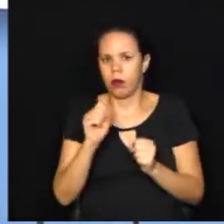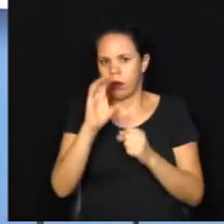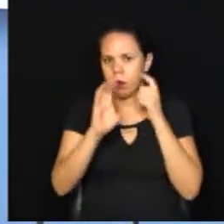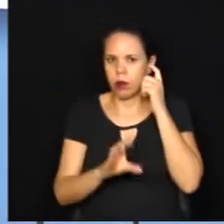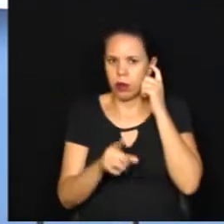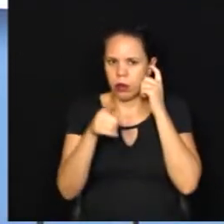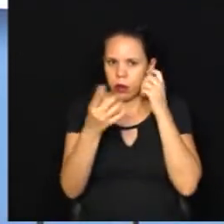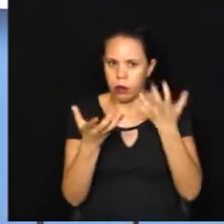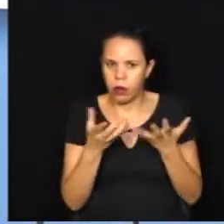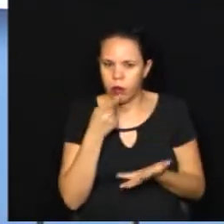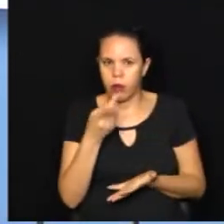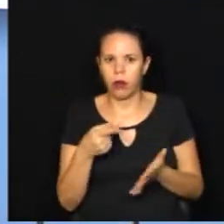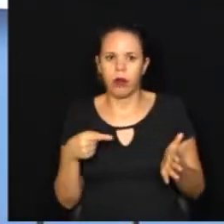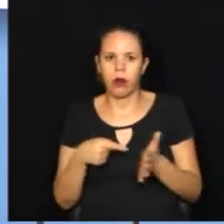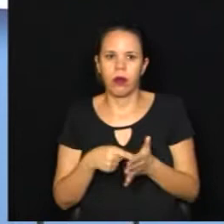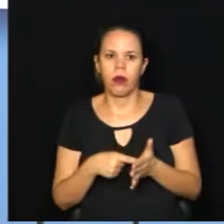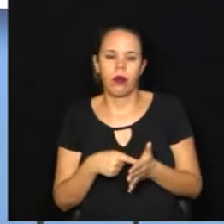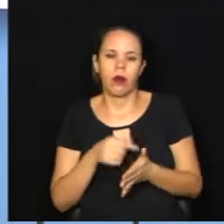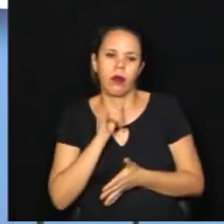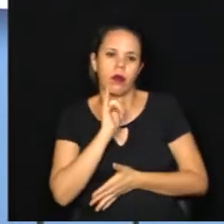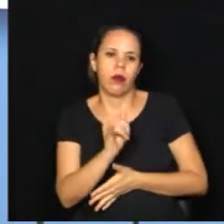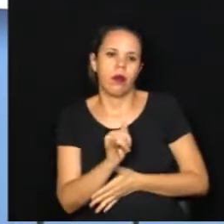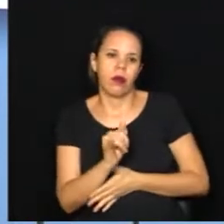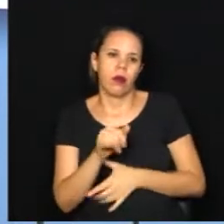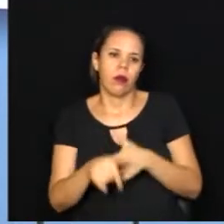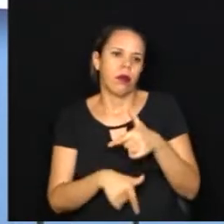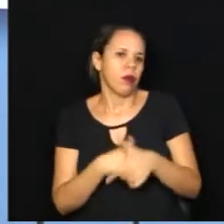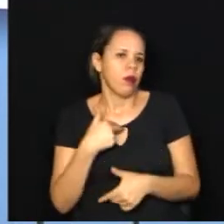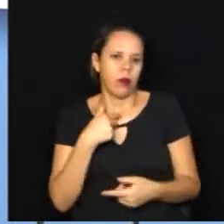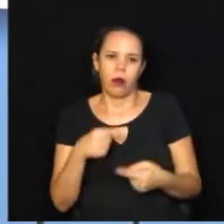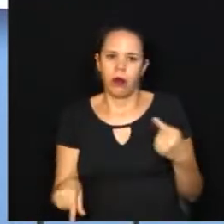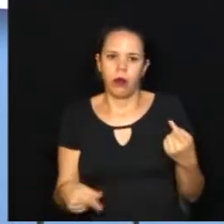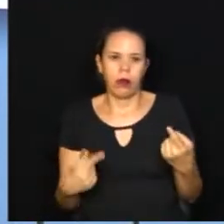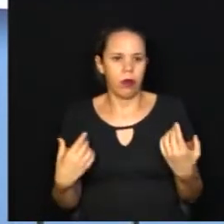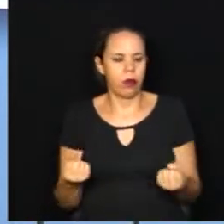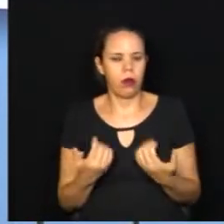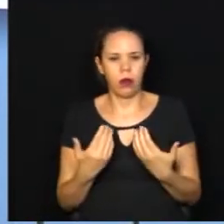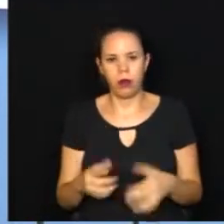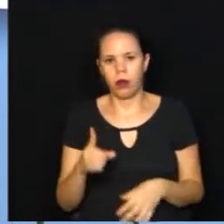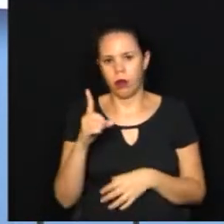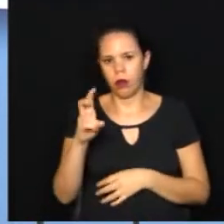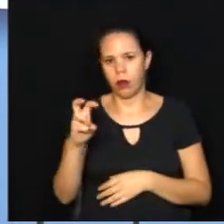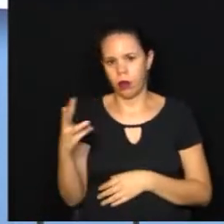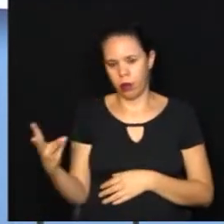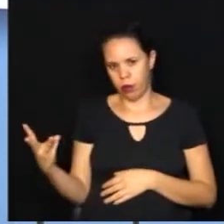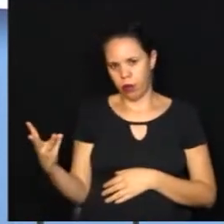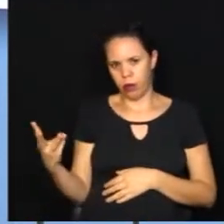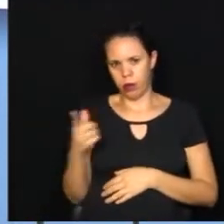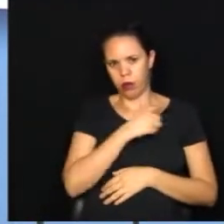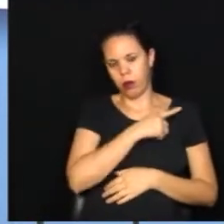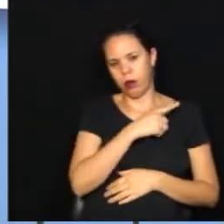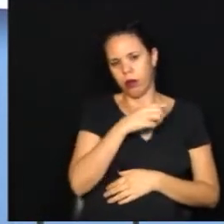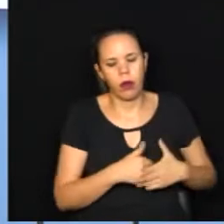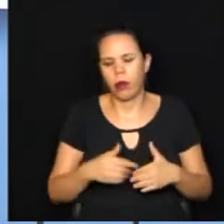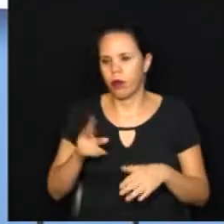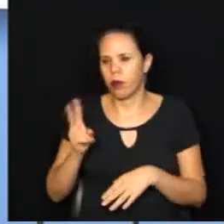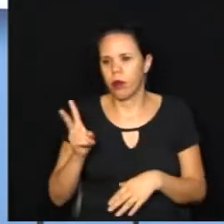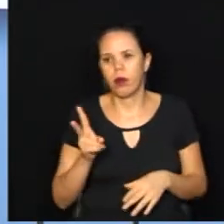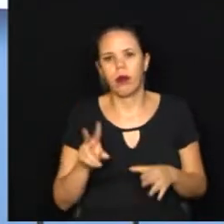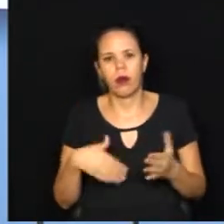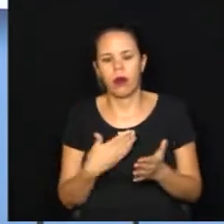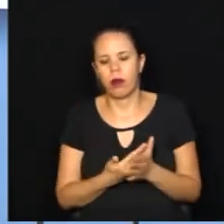Bosque, Centro e Cambuí. Além de verificar as denúncias, as equipes também fizeram ronda para checar